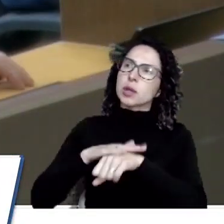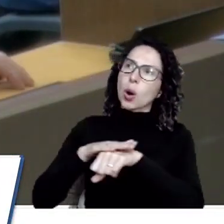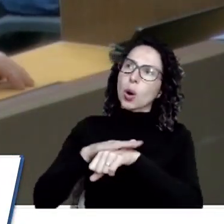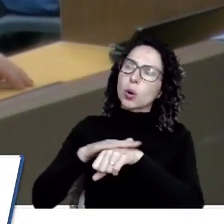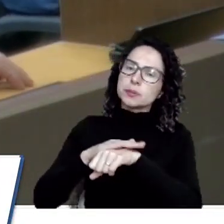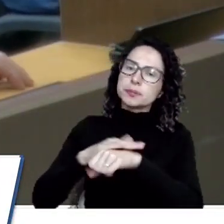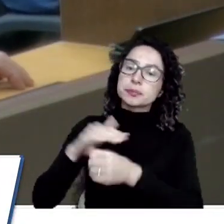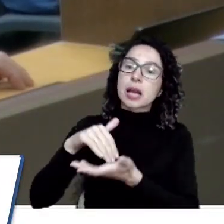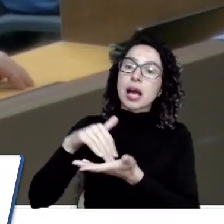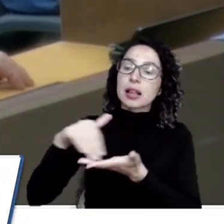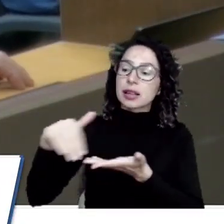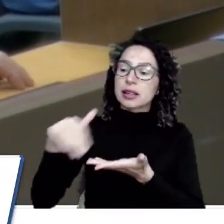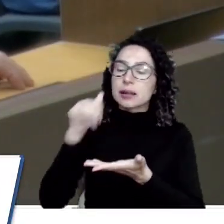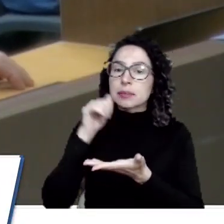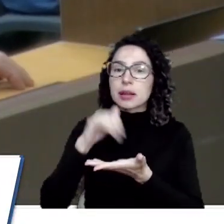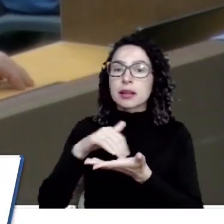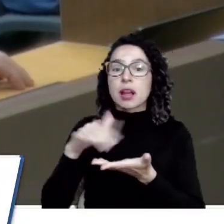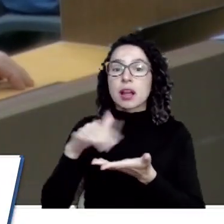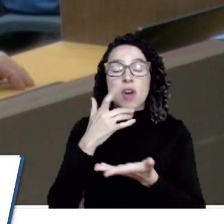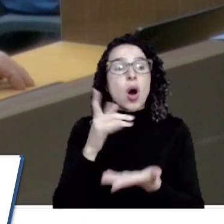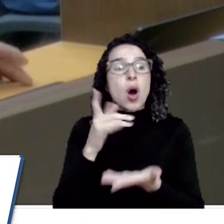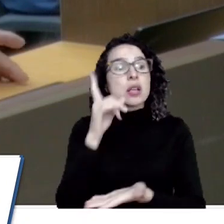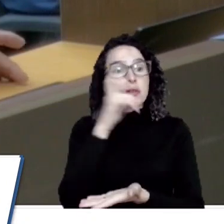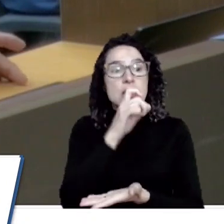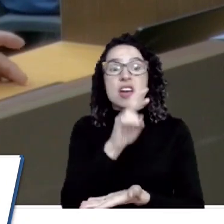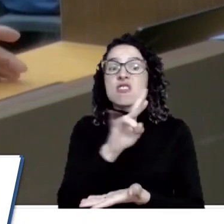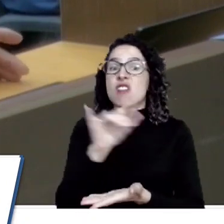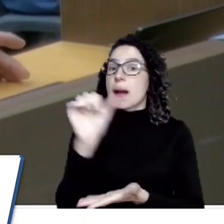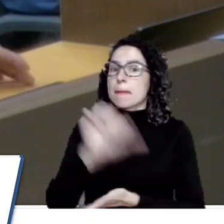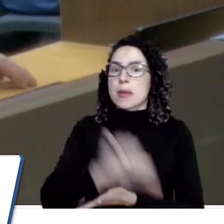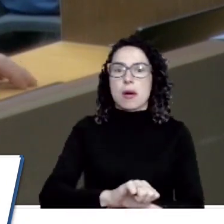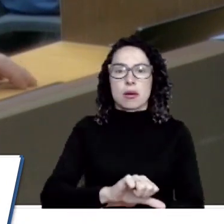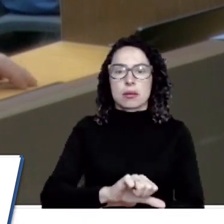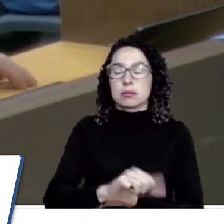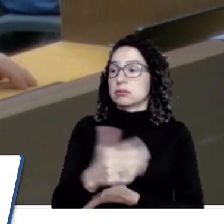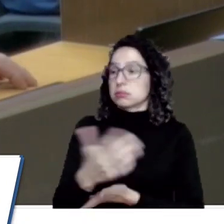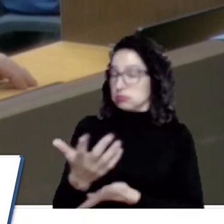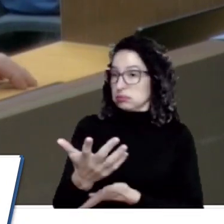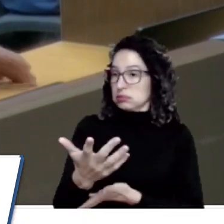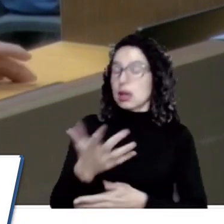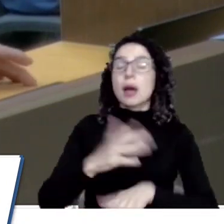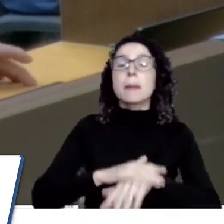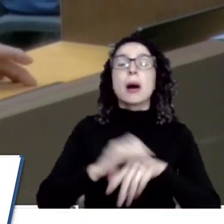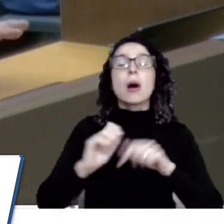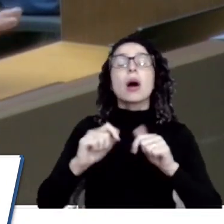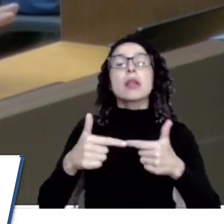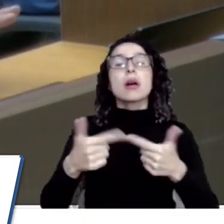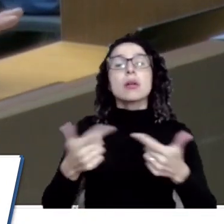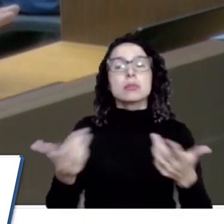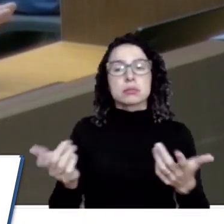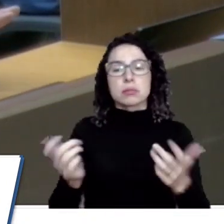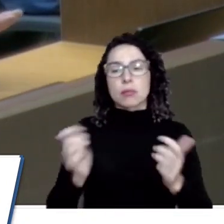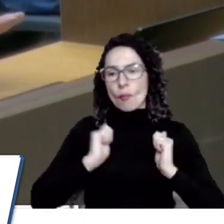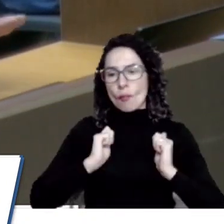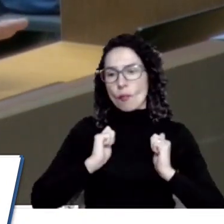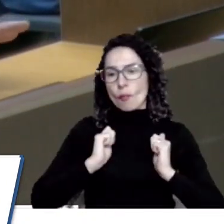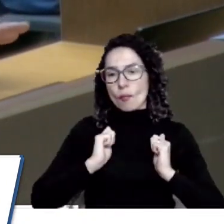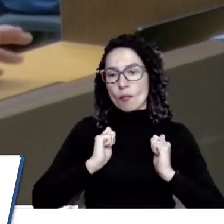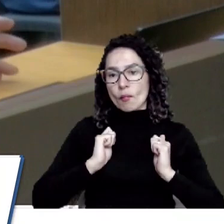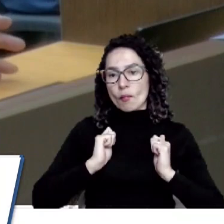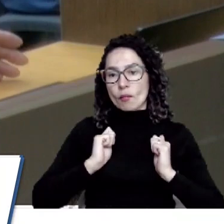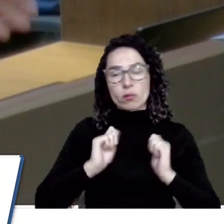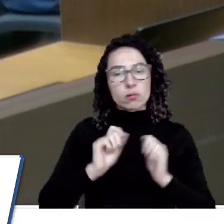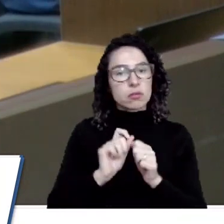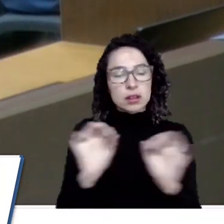me disse o seguinte: está difícil e vai piorar. Sim. Tá, quais são as ações sendo tomadas? Nenhuma. Zero. Nenhuma. Zero.